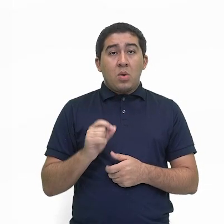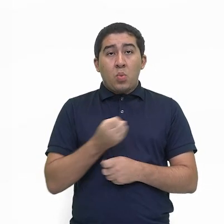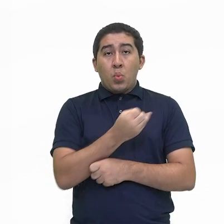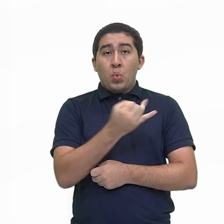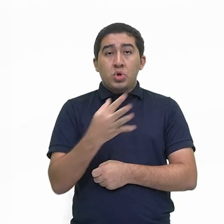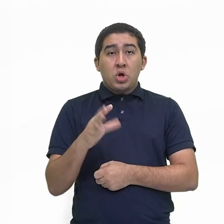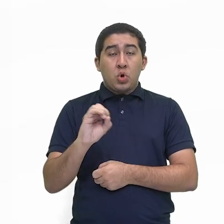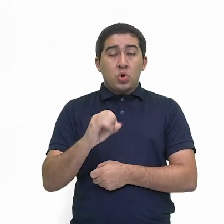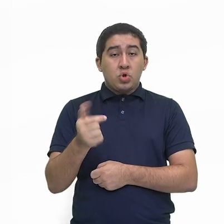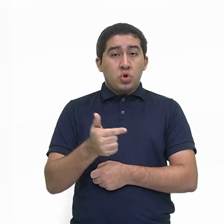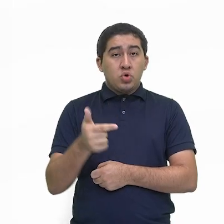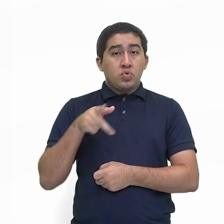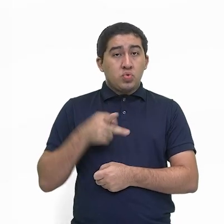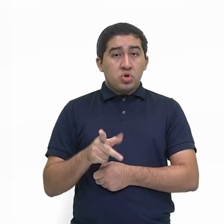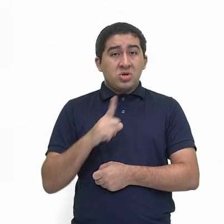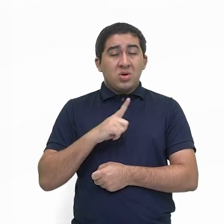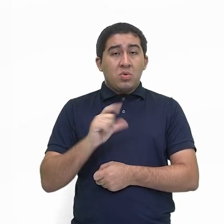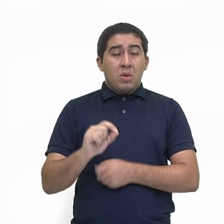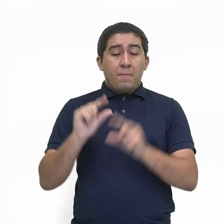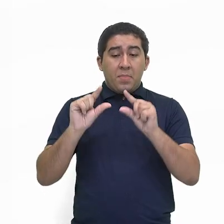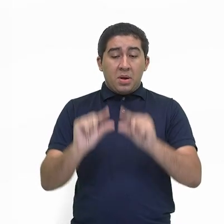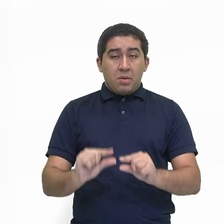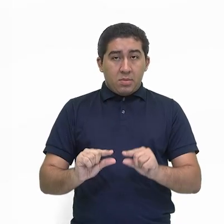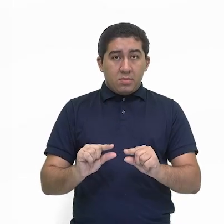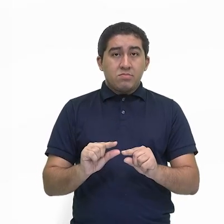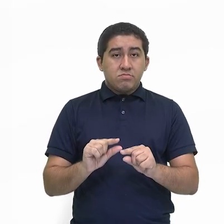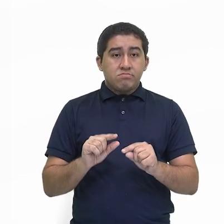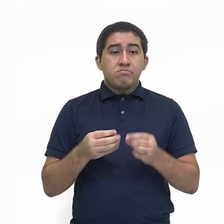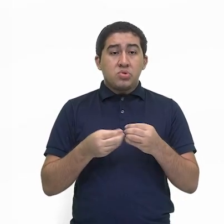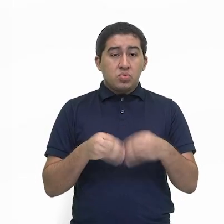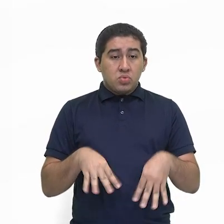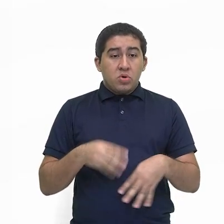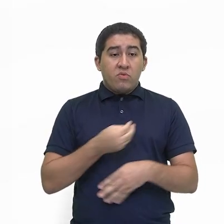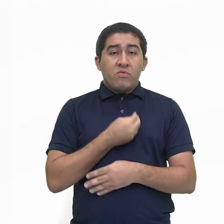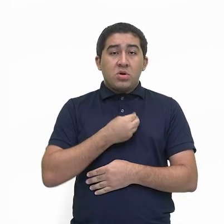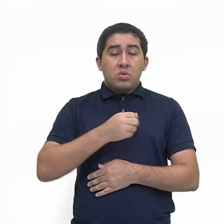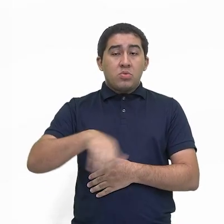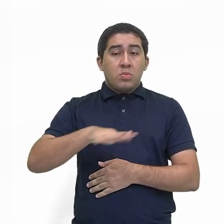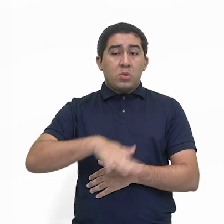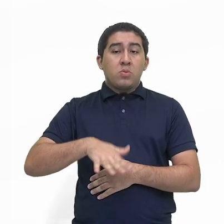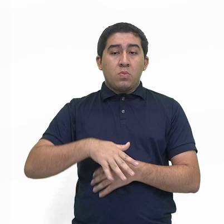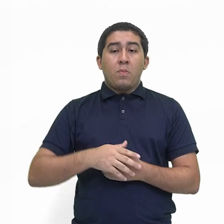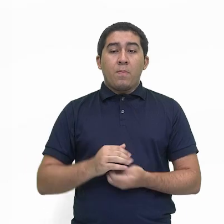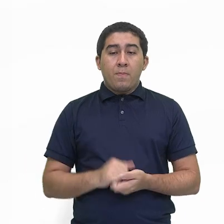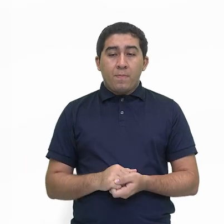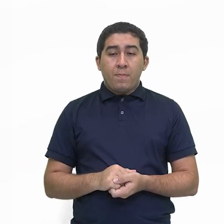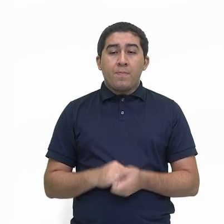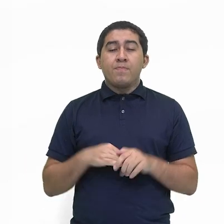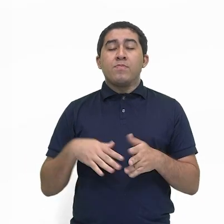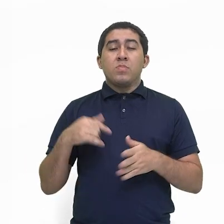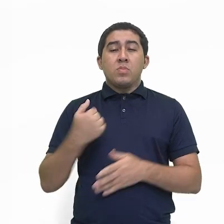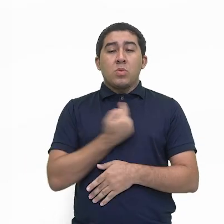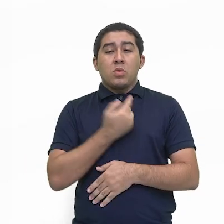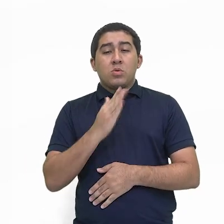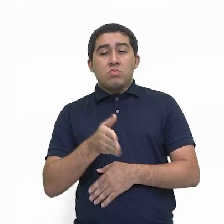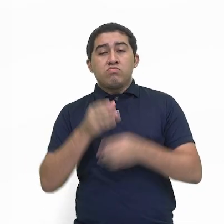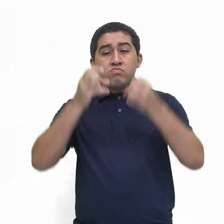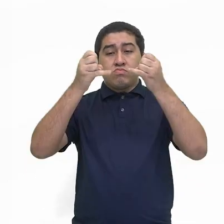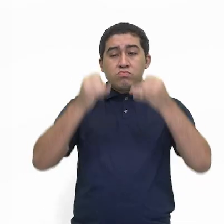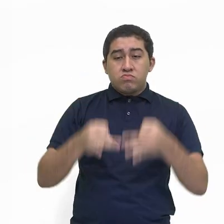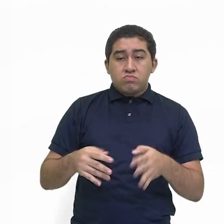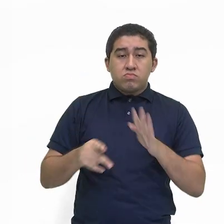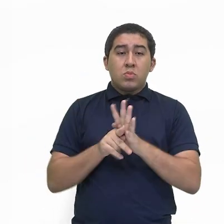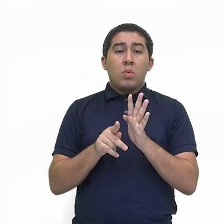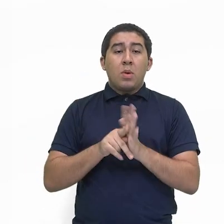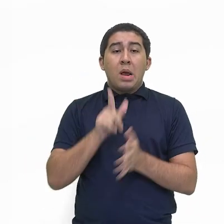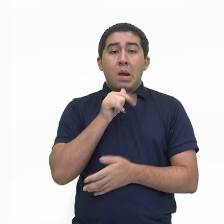de oxigênio fique muito baixa, prejudicando a vida naquele ambiente. Bom, já que a gente vem falando aí de poluição da